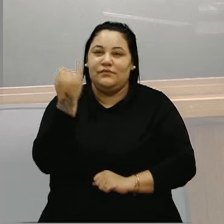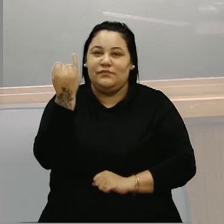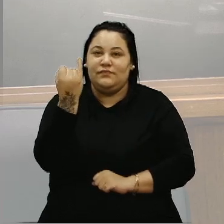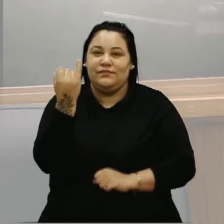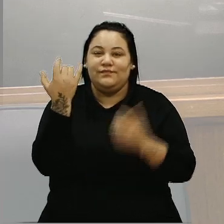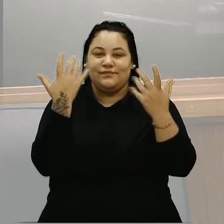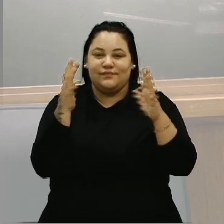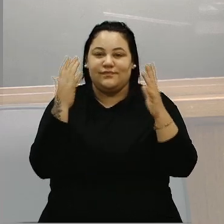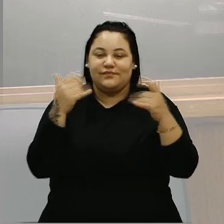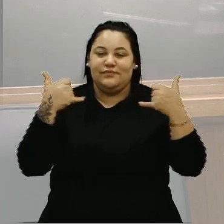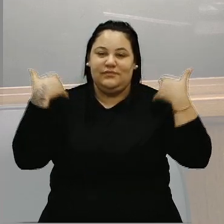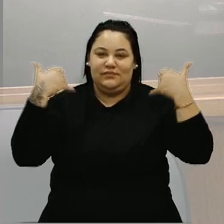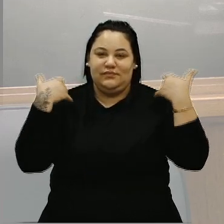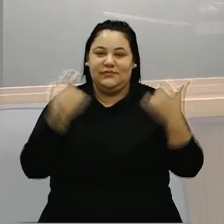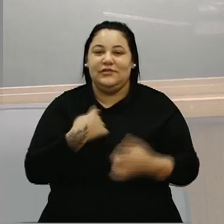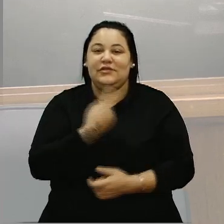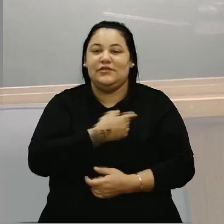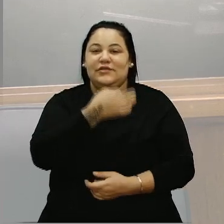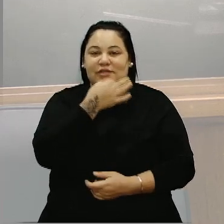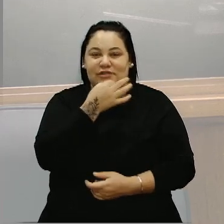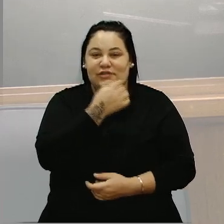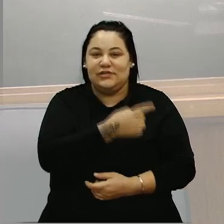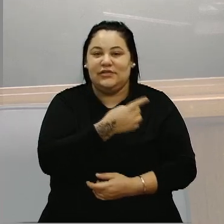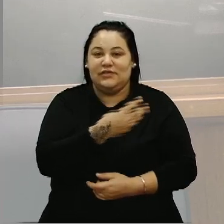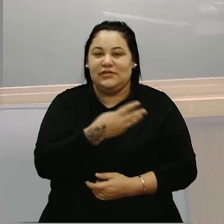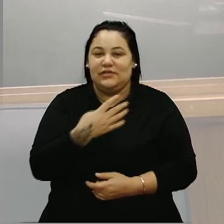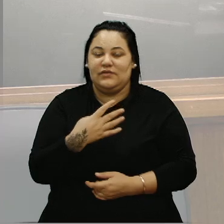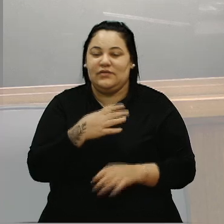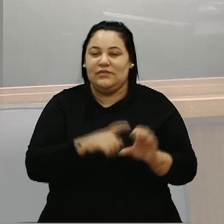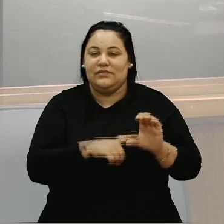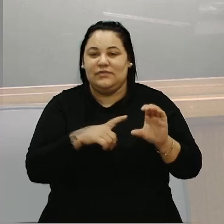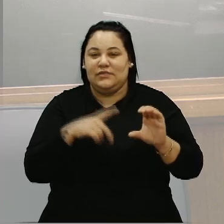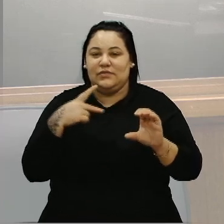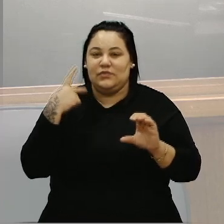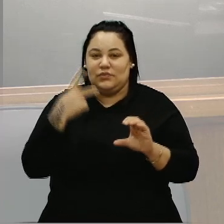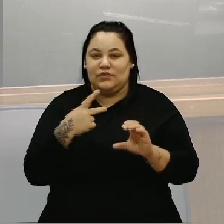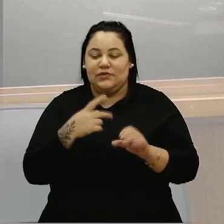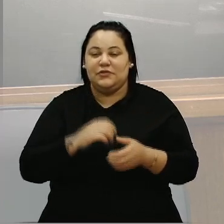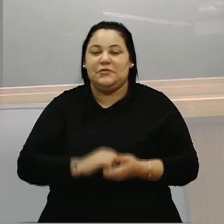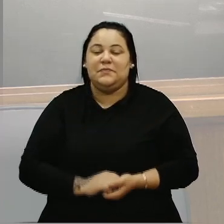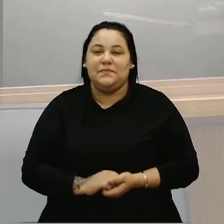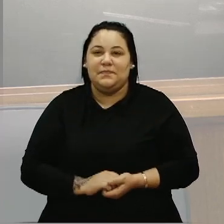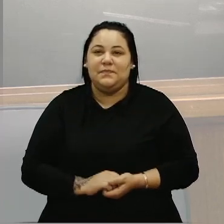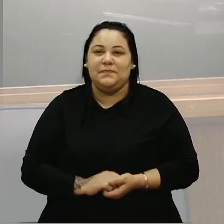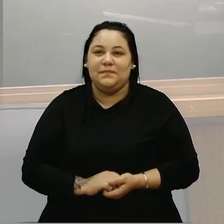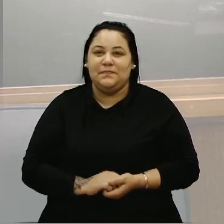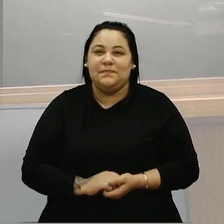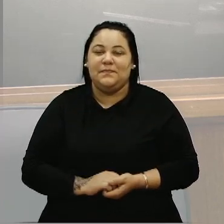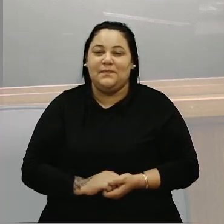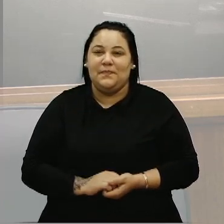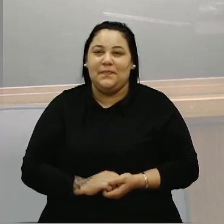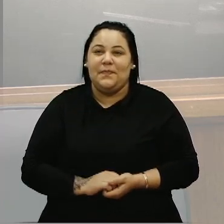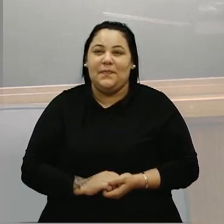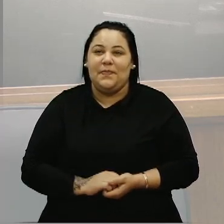da nossa cidade, né? 134 anos, né? Da nossa cidade